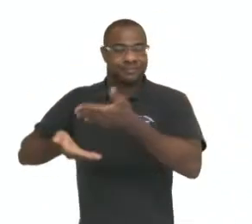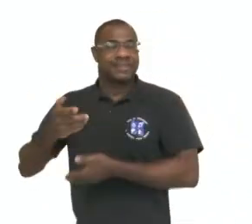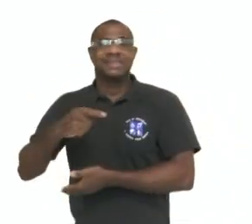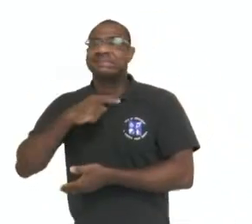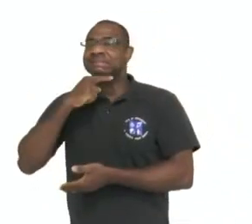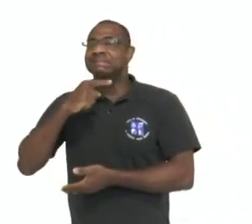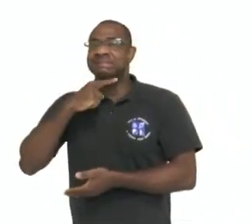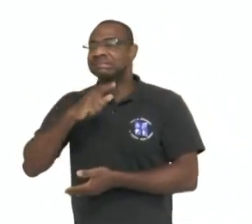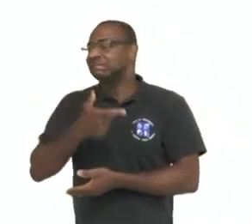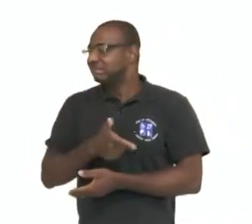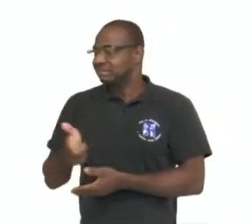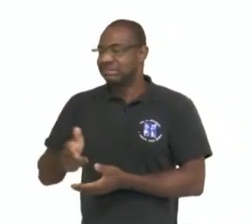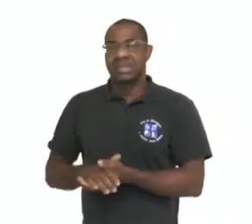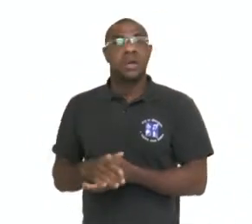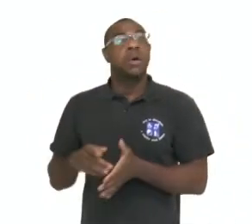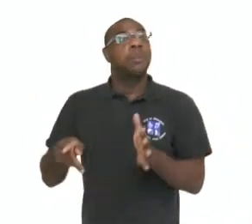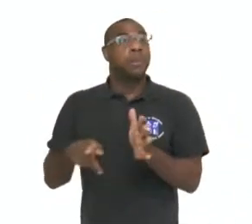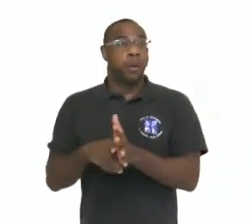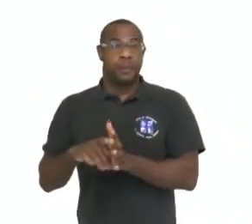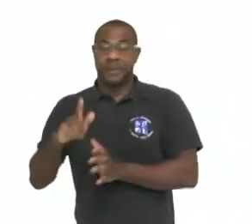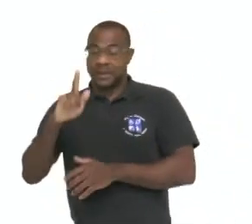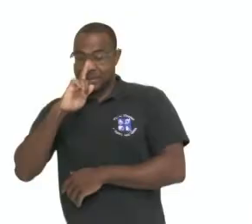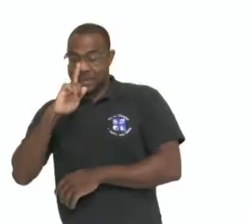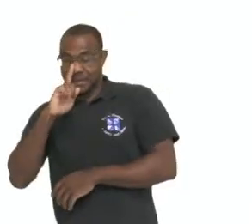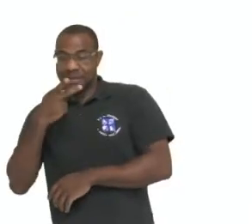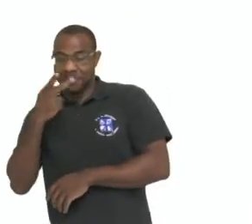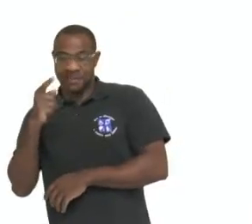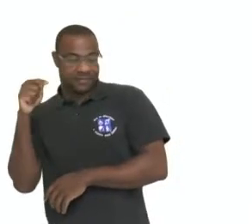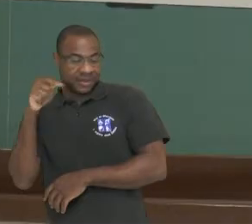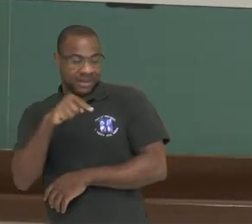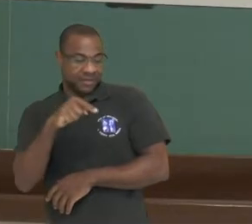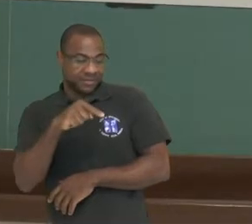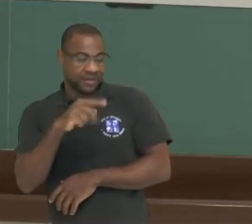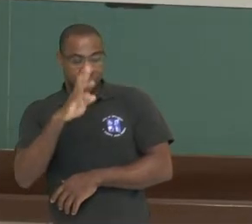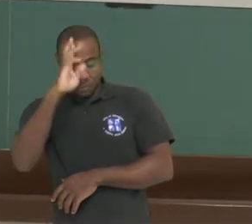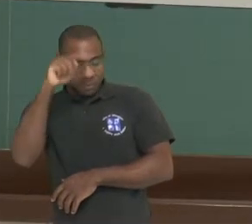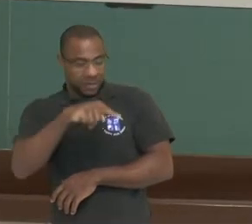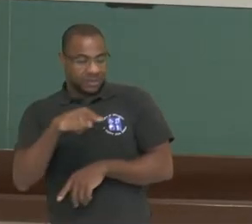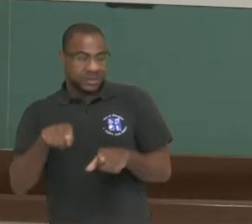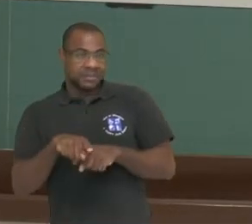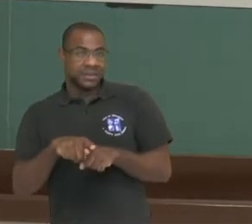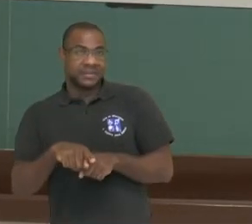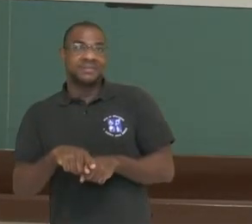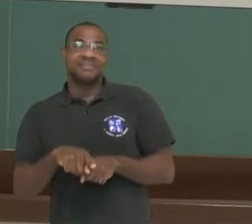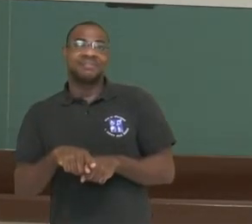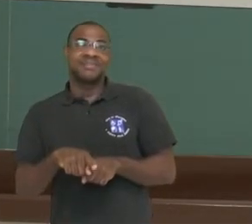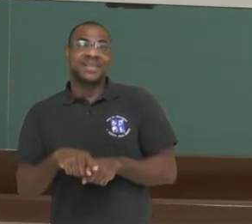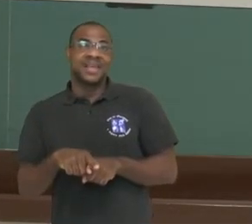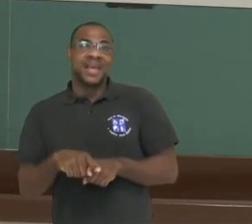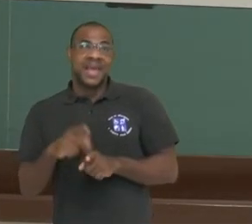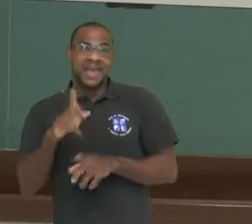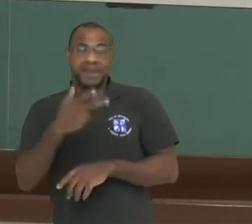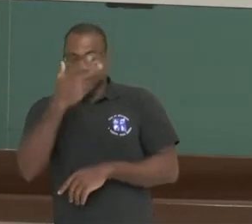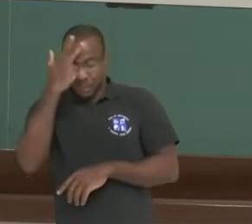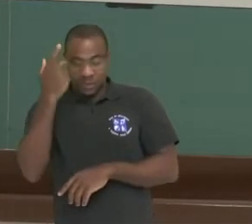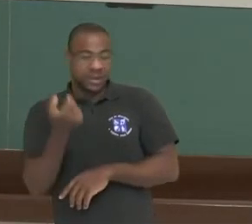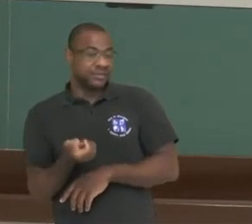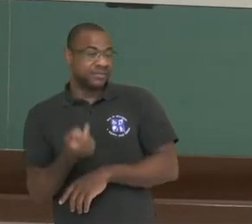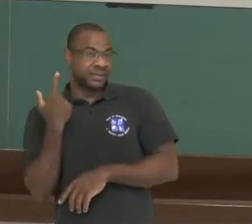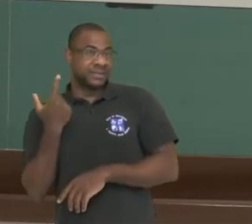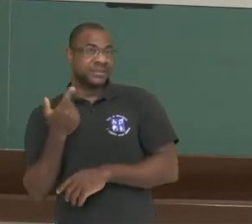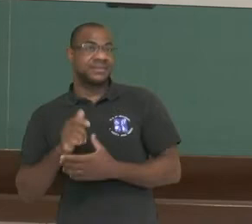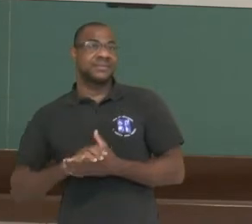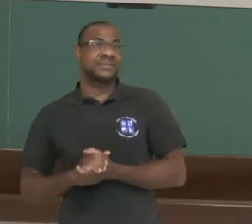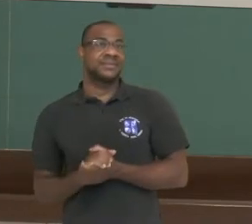gregos chamavam os romanos de bárbaros, pois também eram considerados estrangeiros. Olha que interessante. O professor Roberto comentou sobre isso nesta aula.